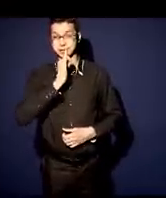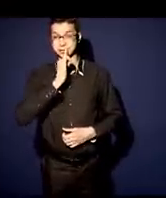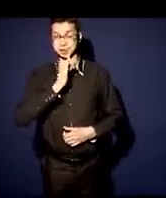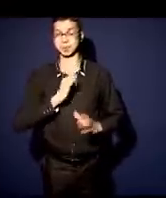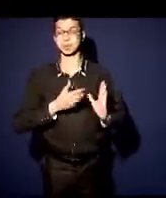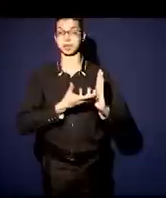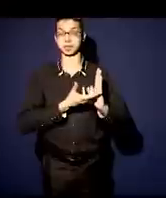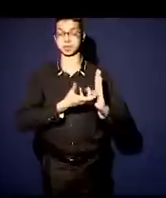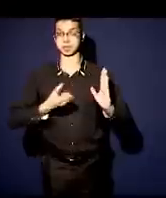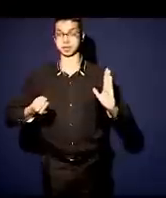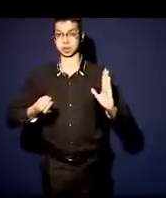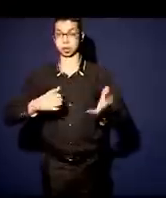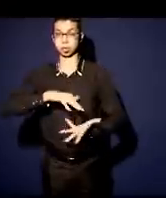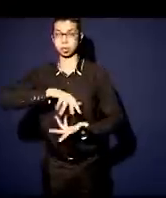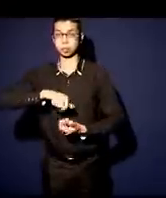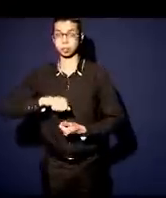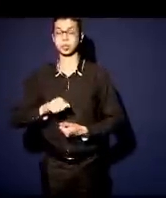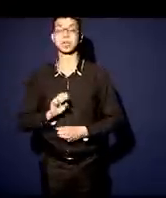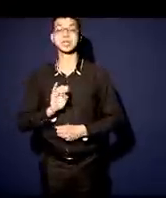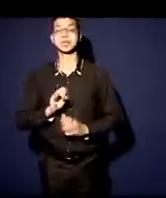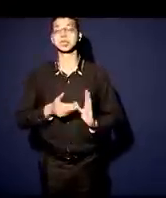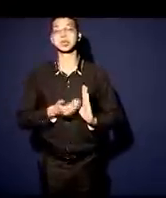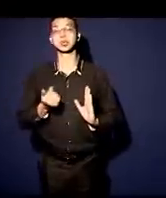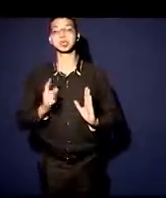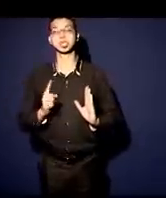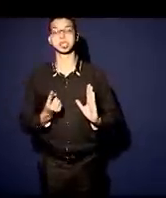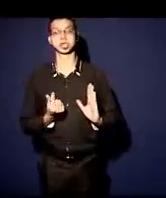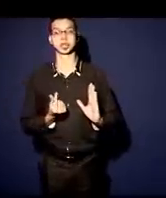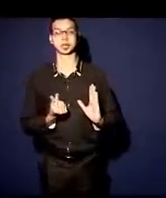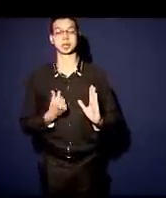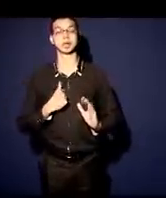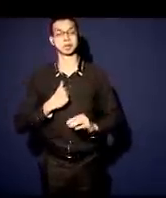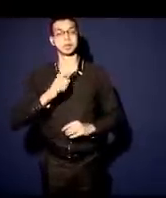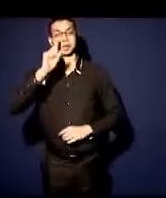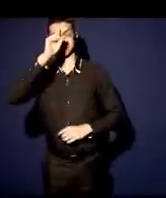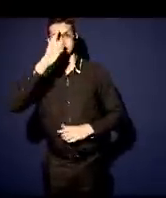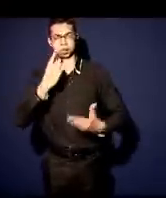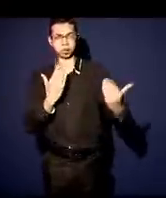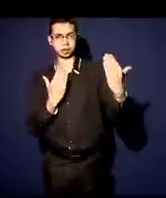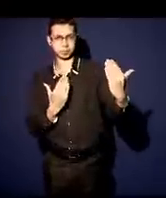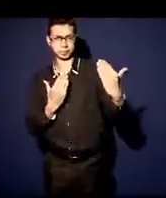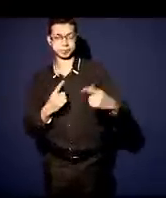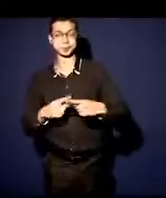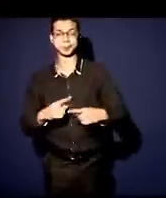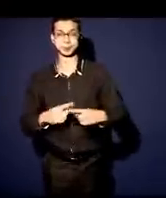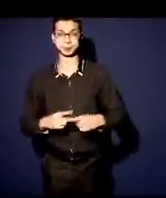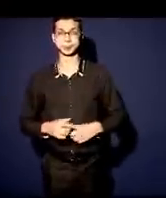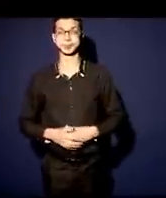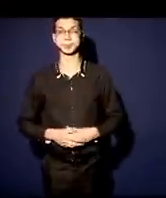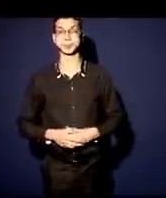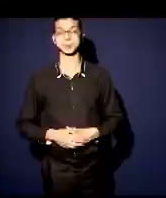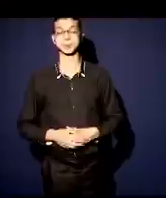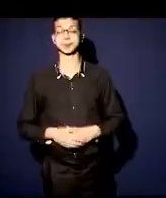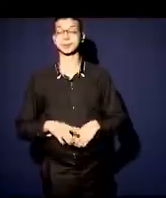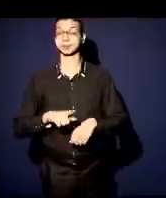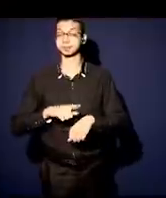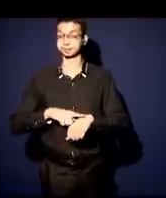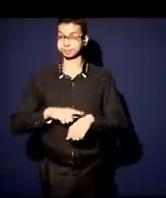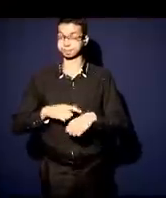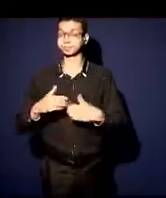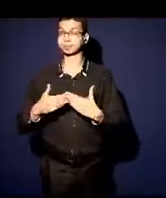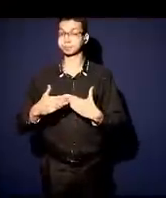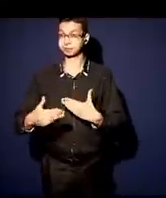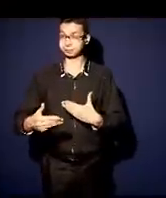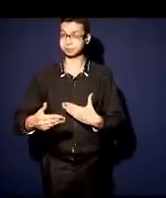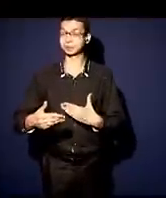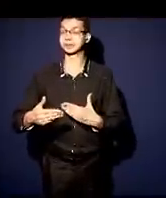tenho dúvidas se o QT vai persistir por muito tempo, porque na hora que a porca torceu o rabo e a liquidez